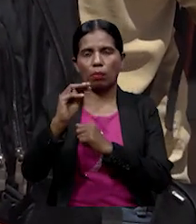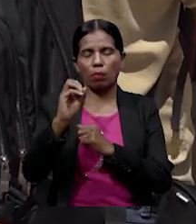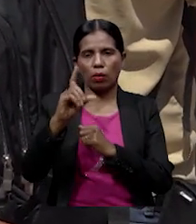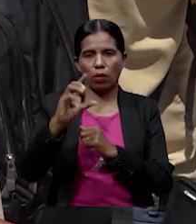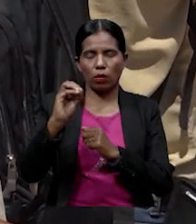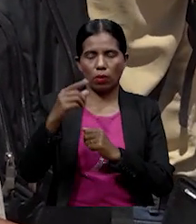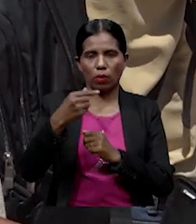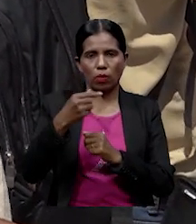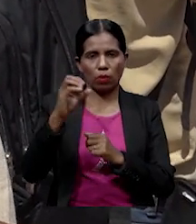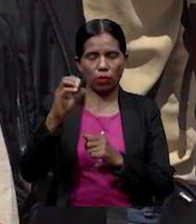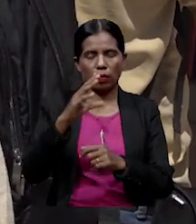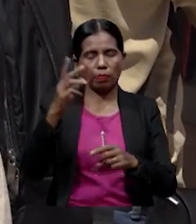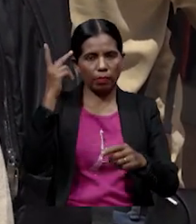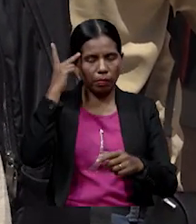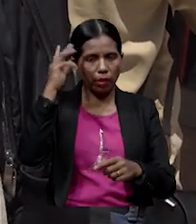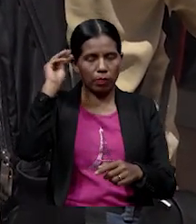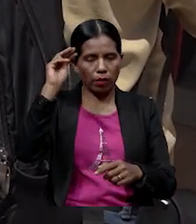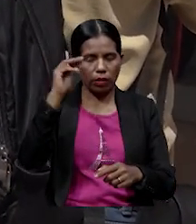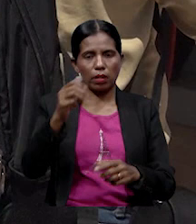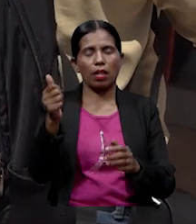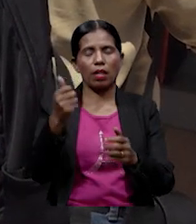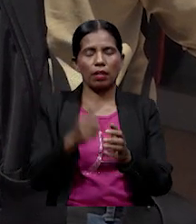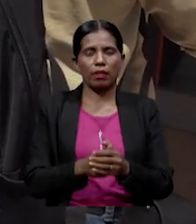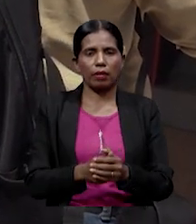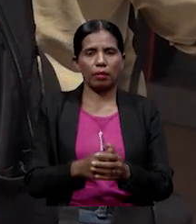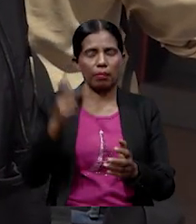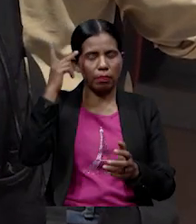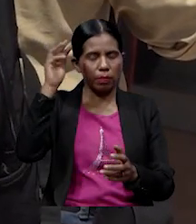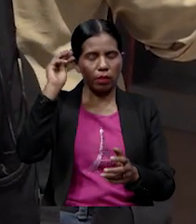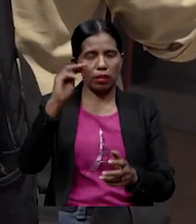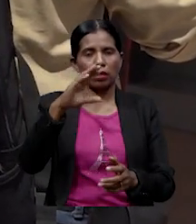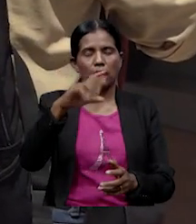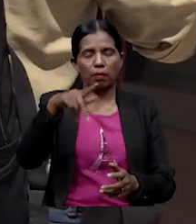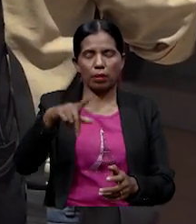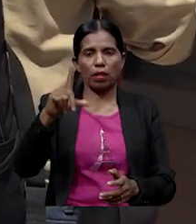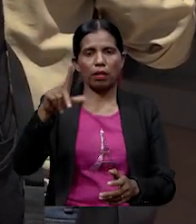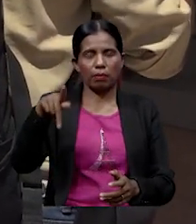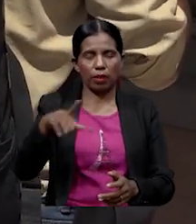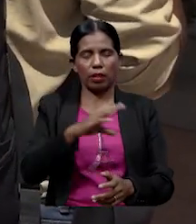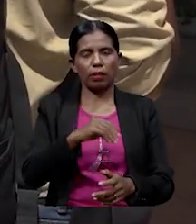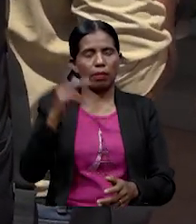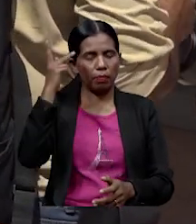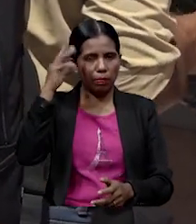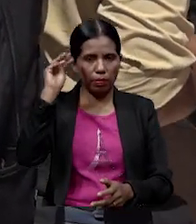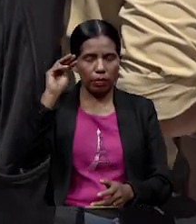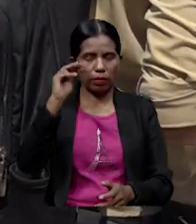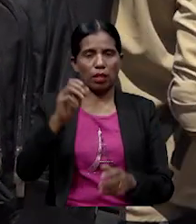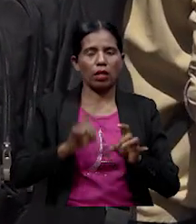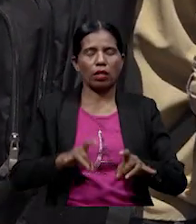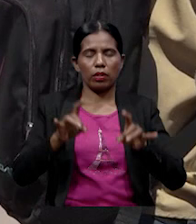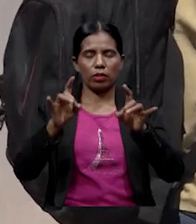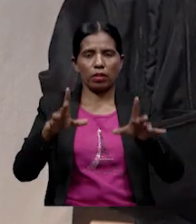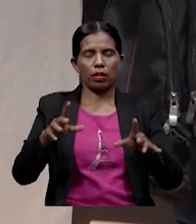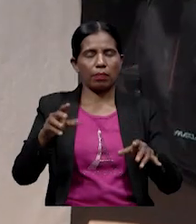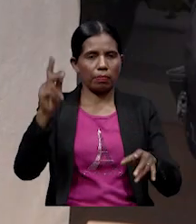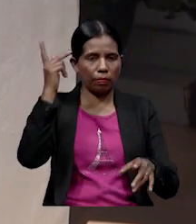Primeiro-ministro ASEAN, Tomac. Primeiro-ministro CPLP. Nomos, primeiro-ministro Austrália, primeiro-ministro Nova